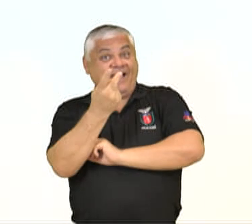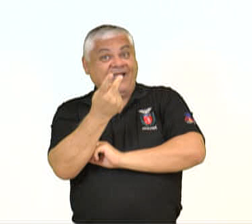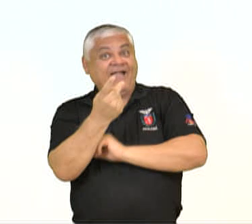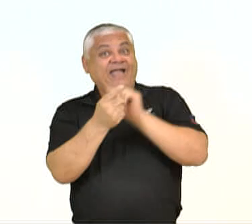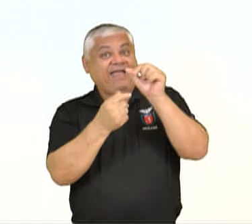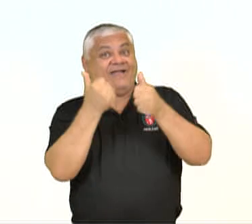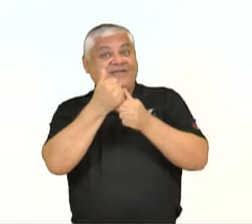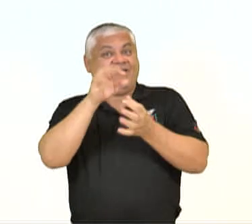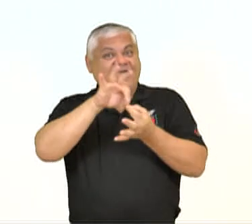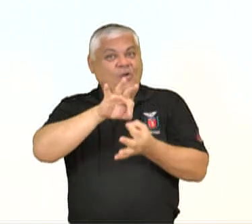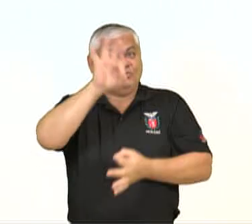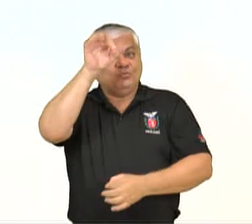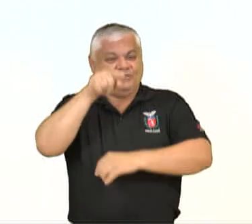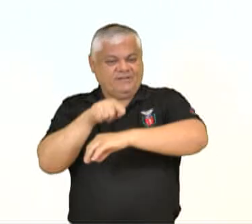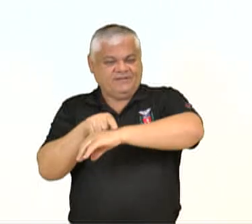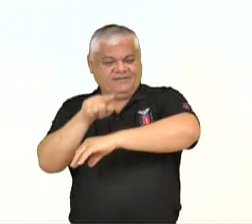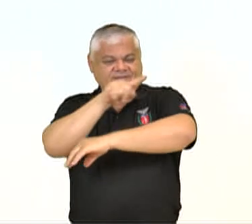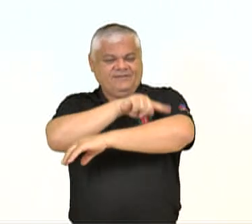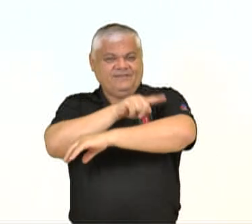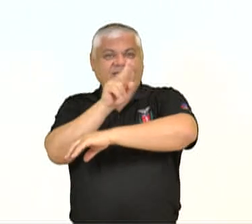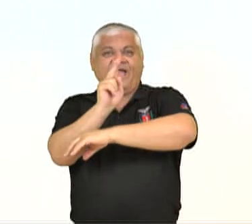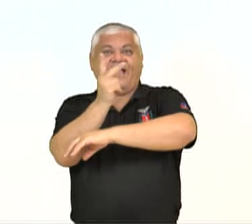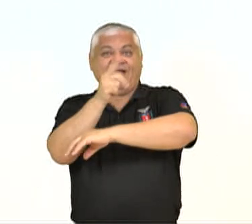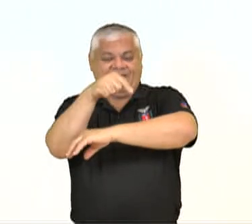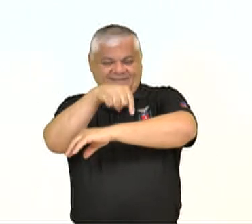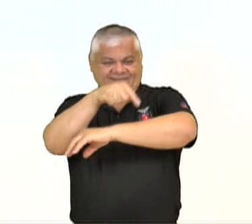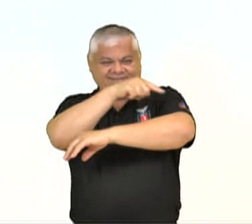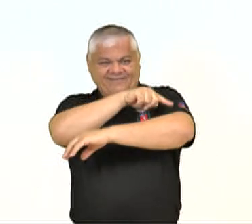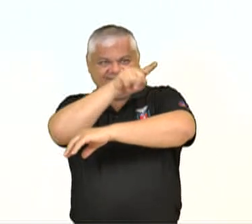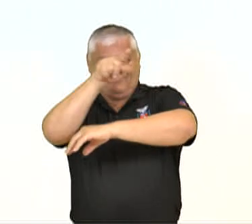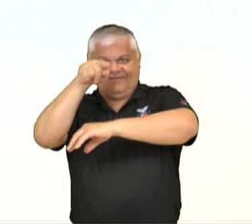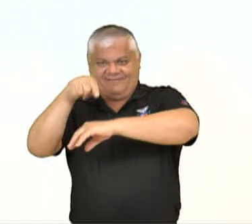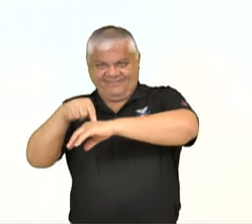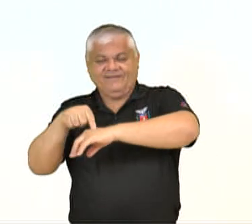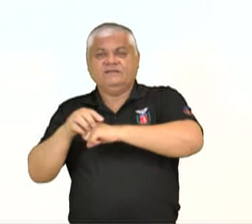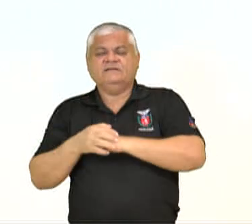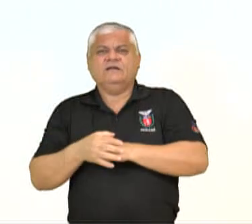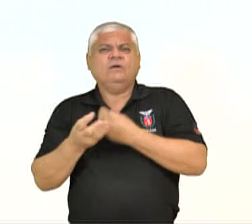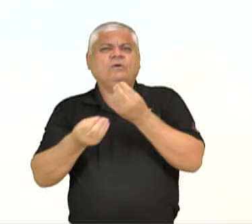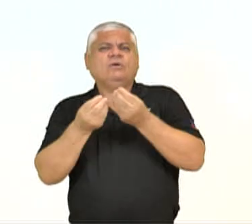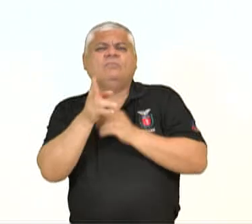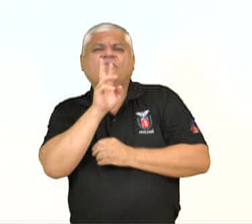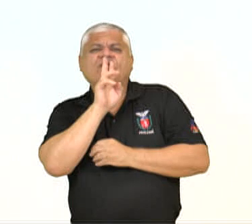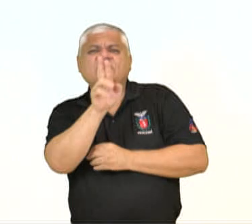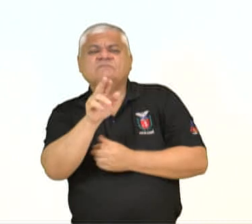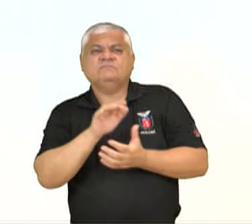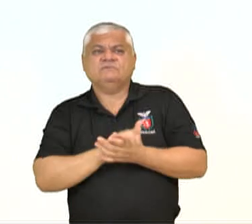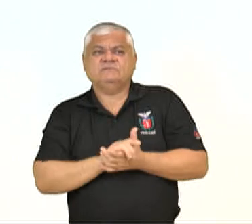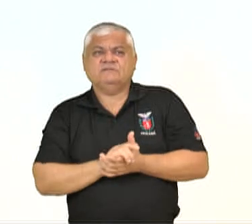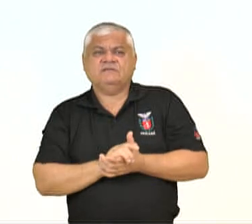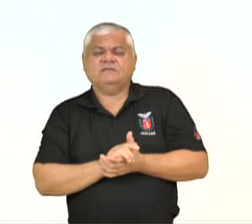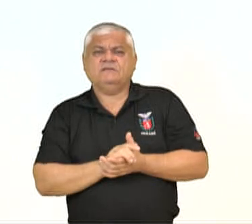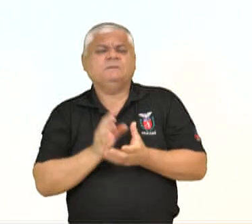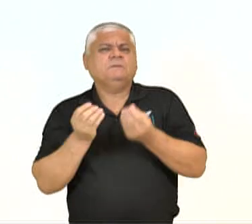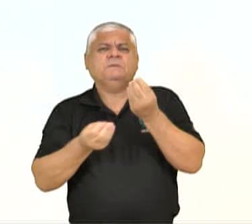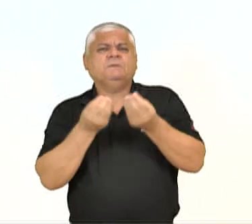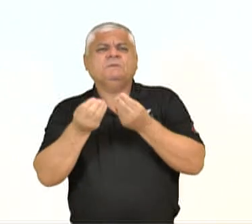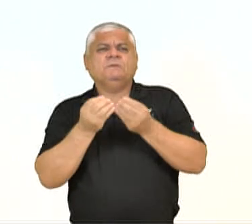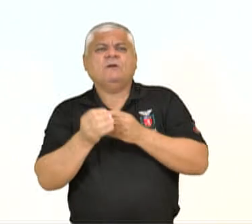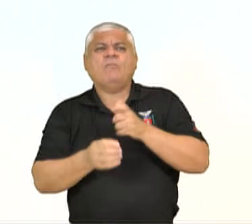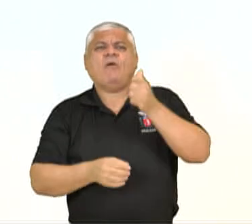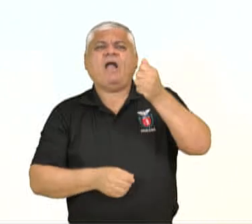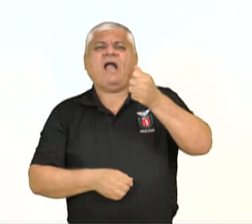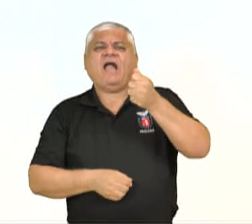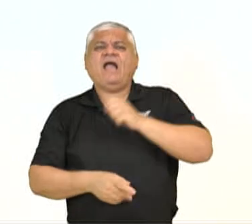aqui a altura atingida em metros. Então, o que você vai fazer? Você vai me responder em qual instante t o